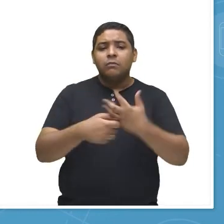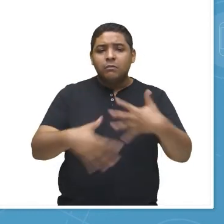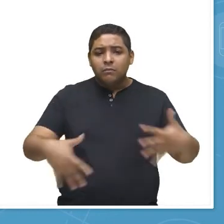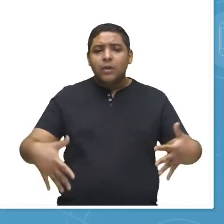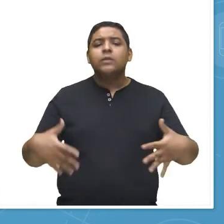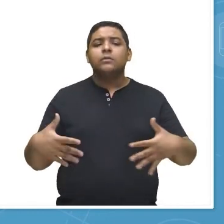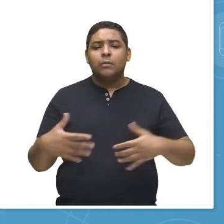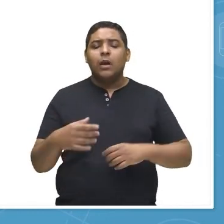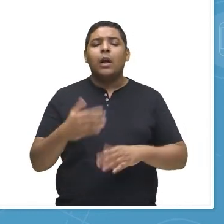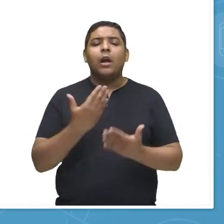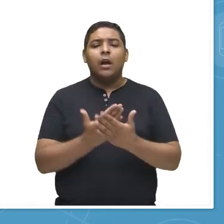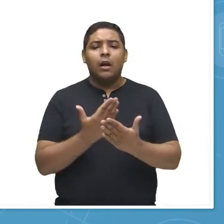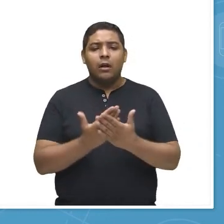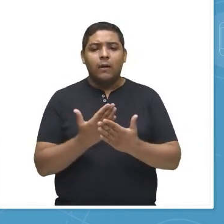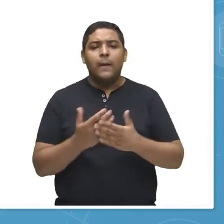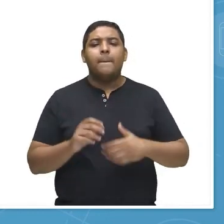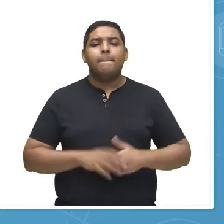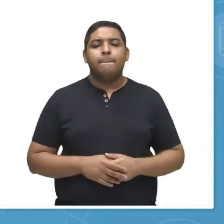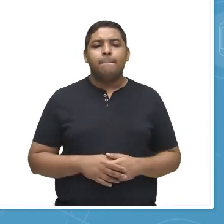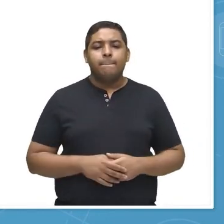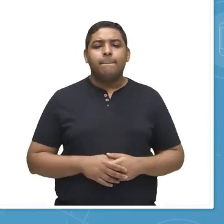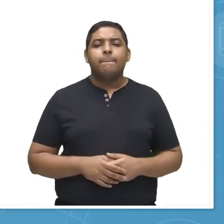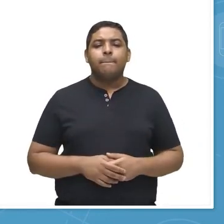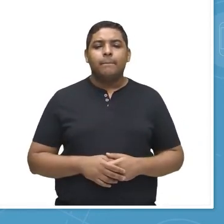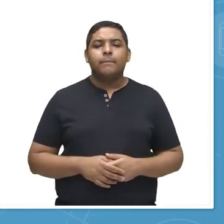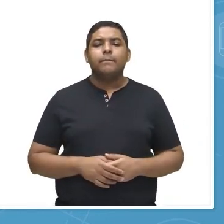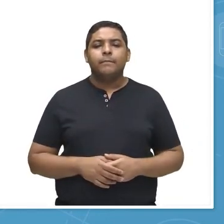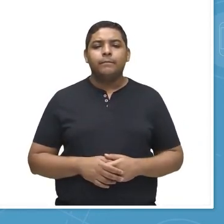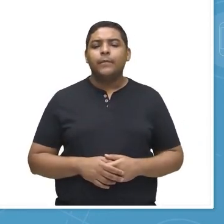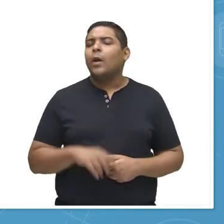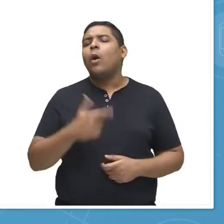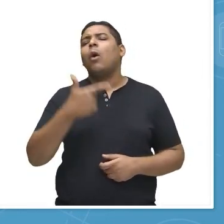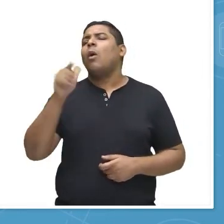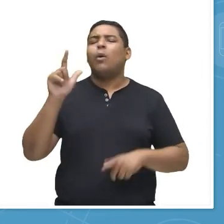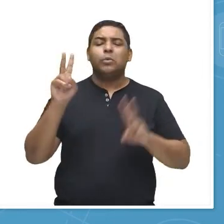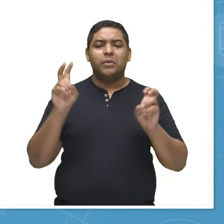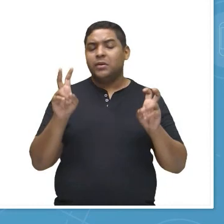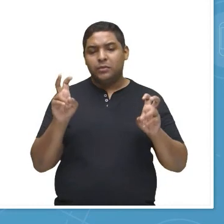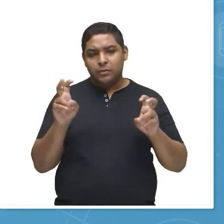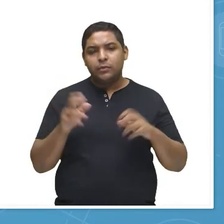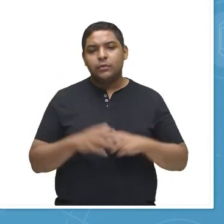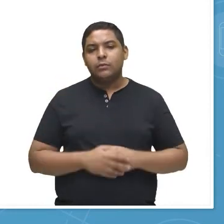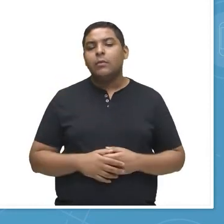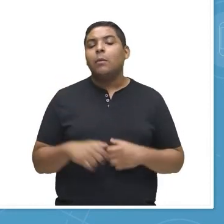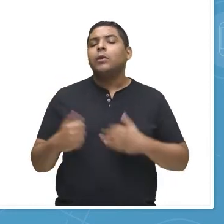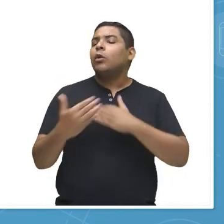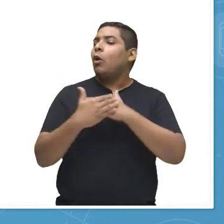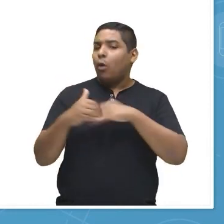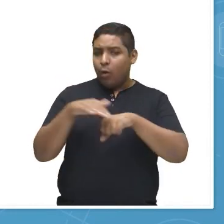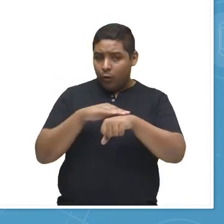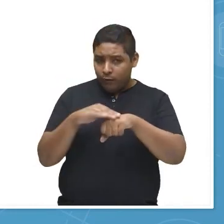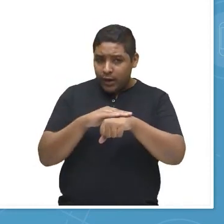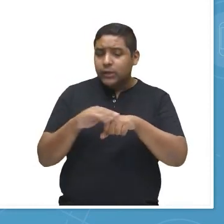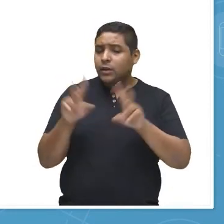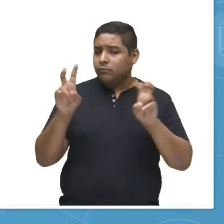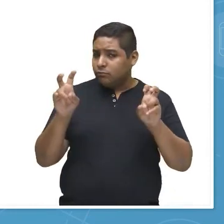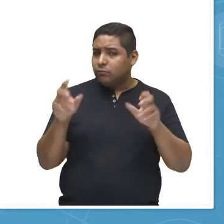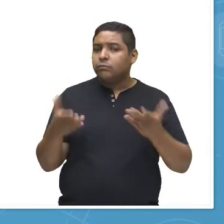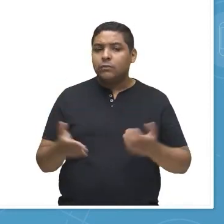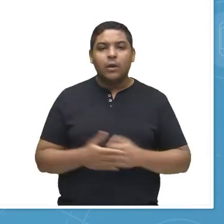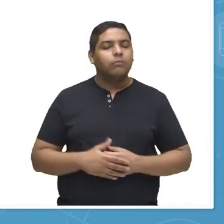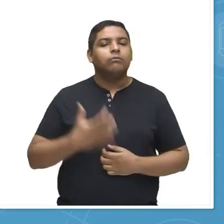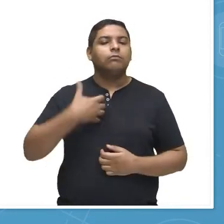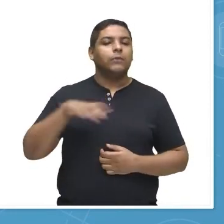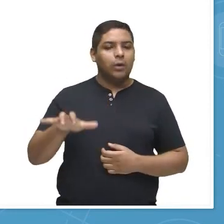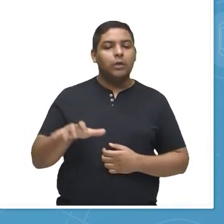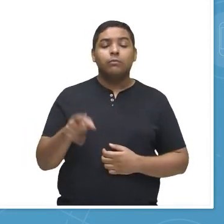aula, né, puxar para outro assunto, você pode ser chamado a atenção por isso, tá bom? E nós não queremos isso,